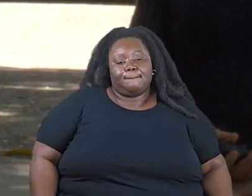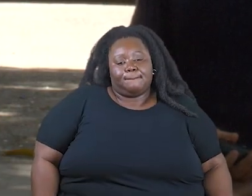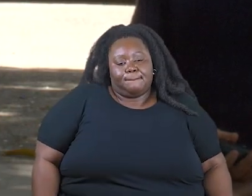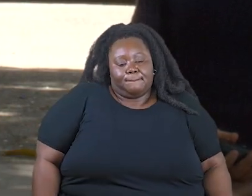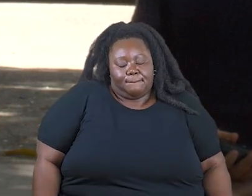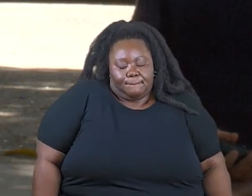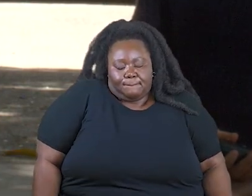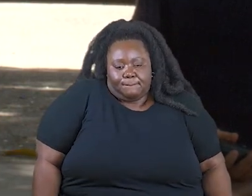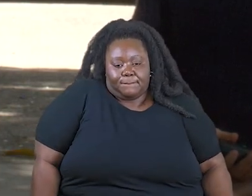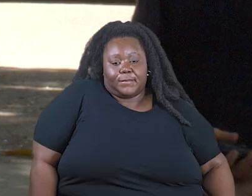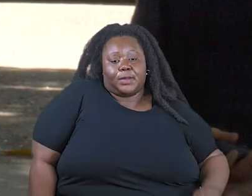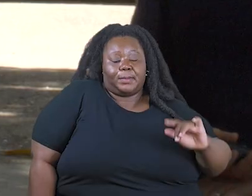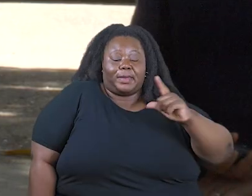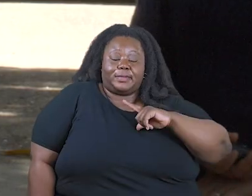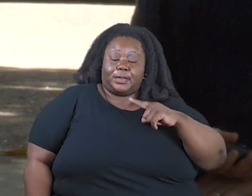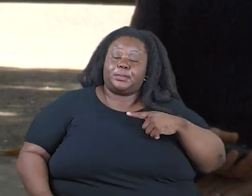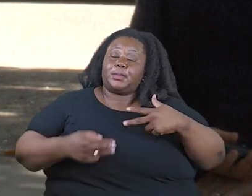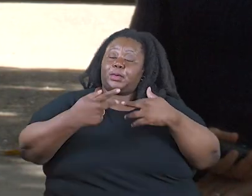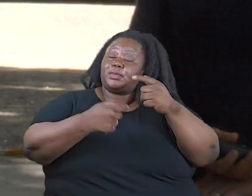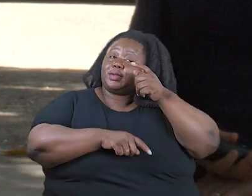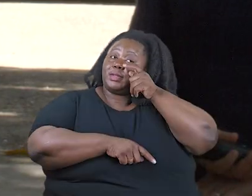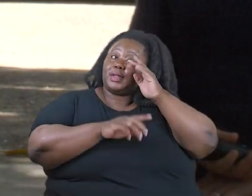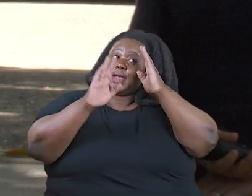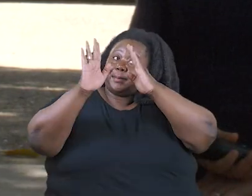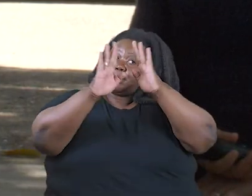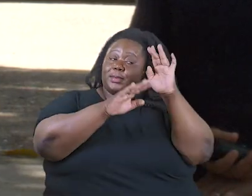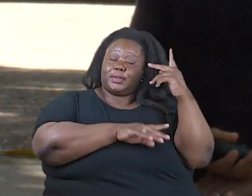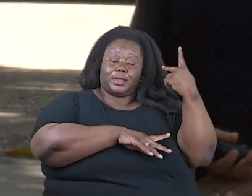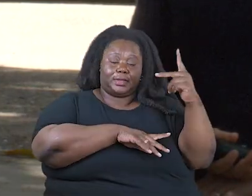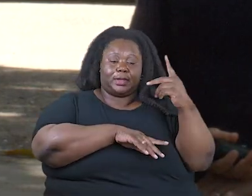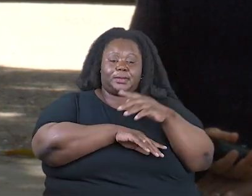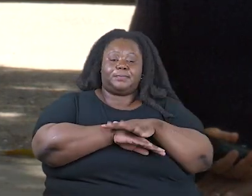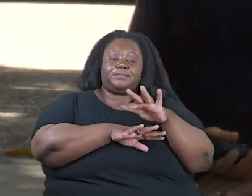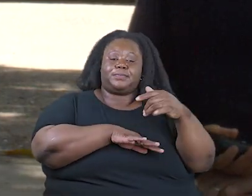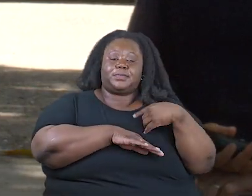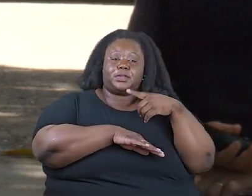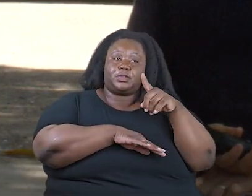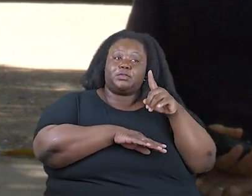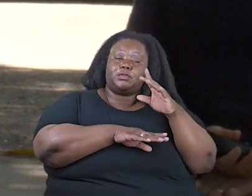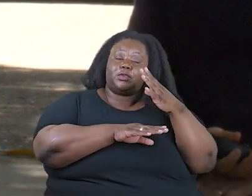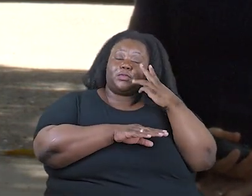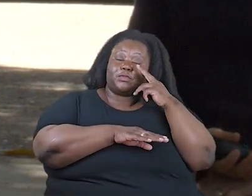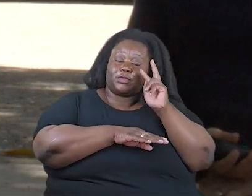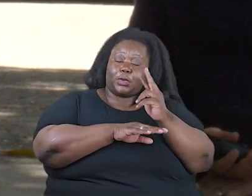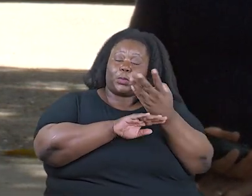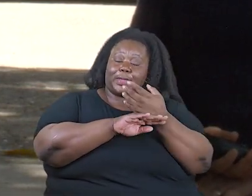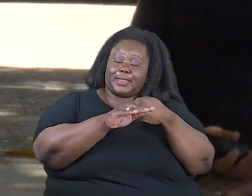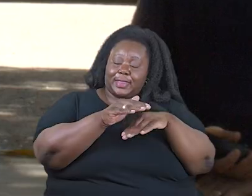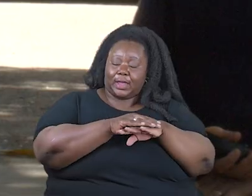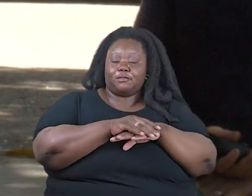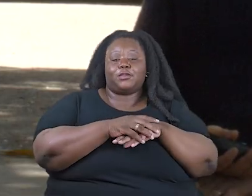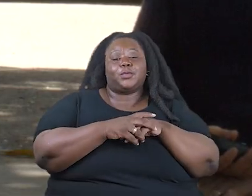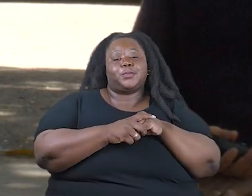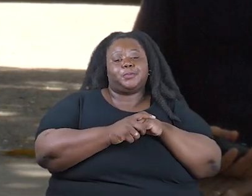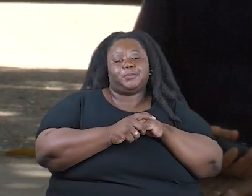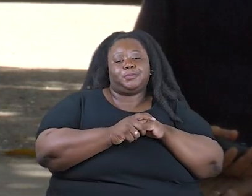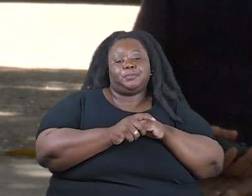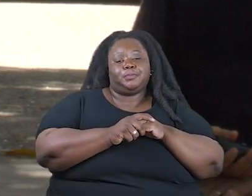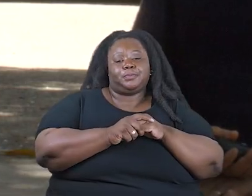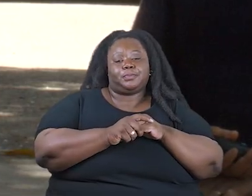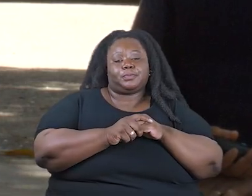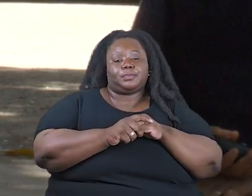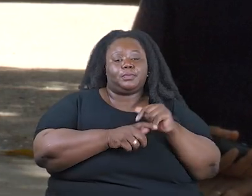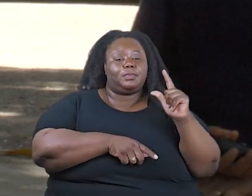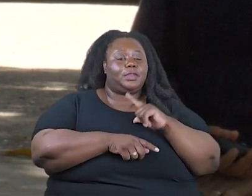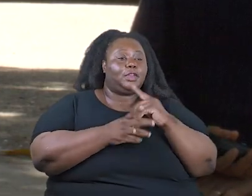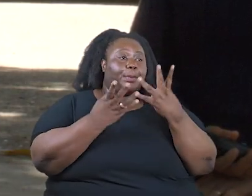Mas tem uma coisa lá também interessante, lá, a biblioteca deles, quando eu fui consultar o acervo, eles